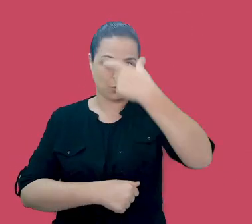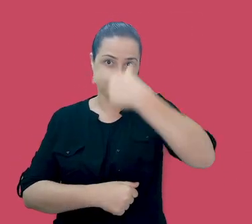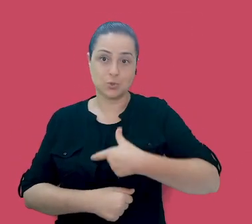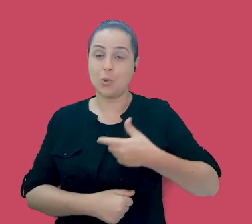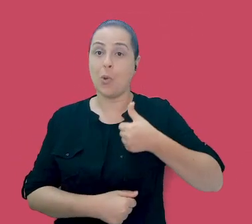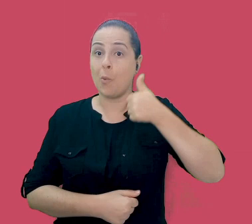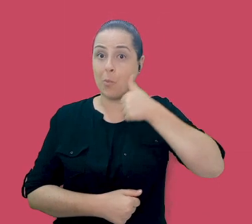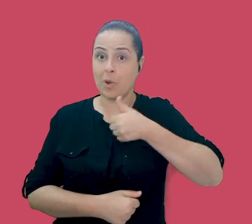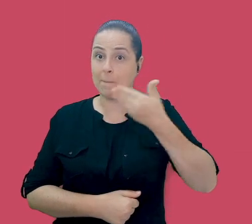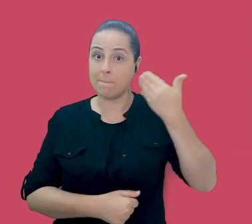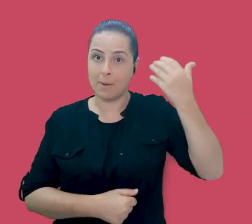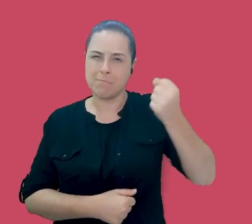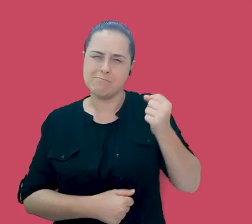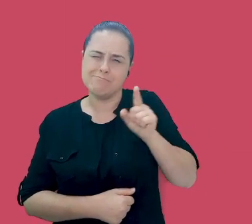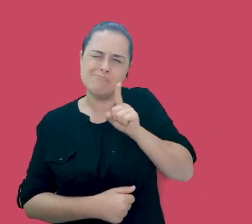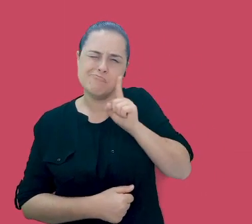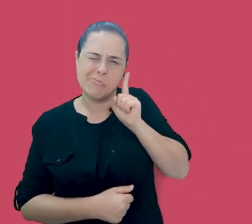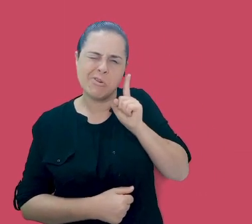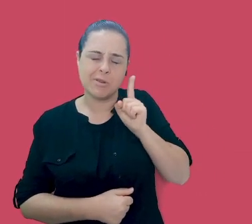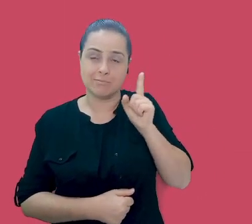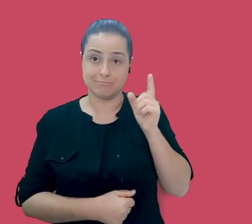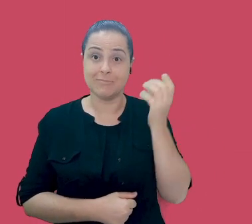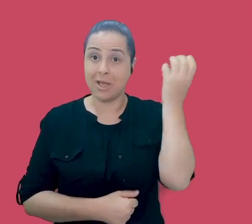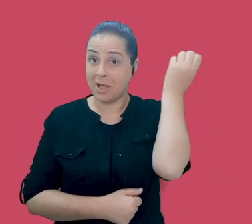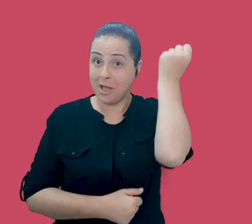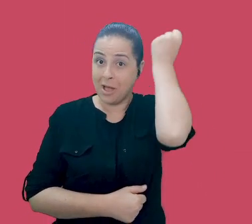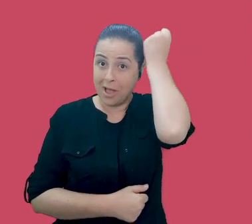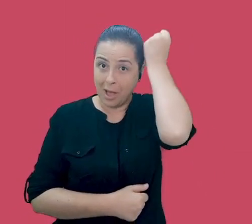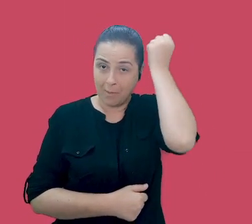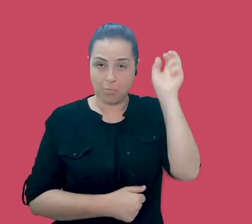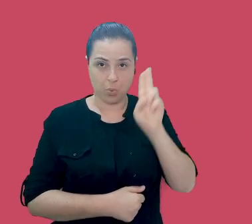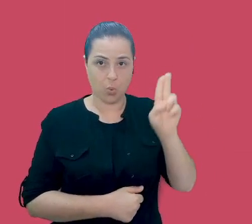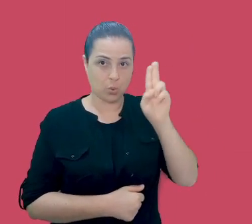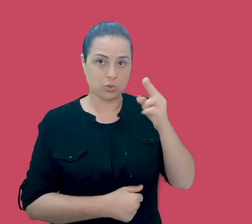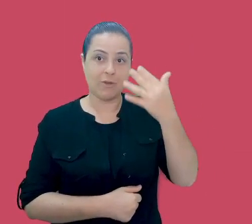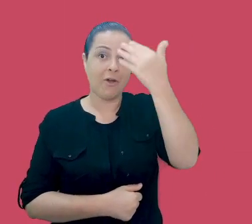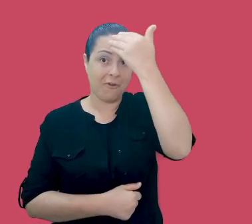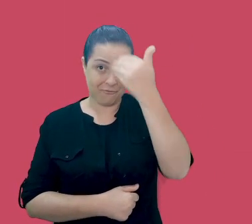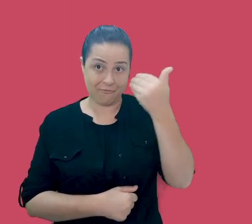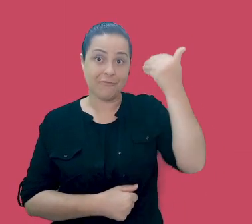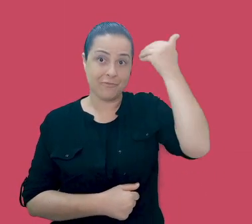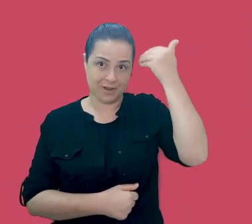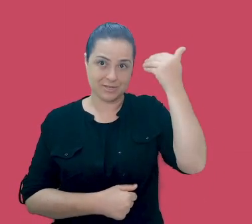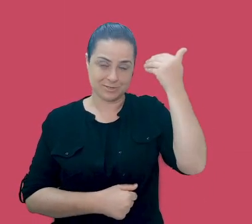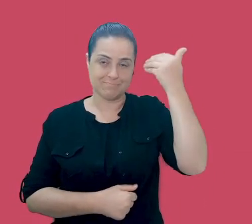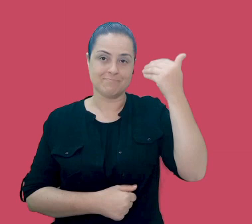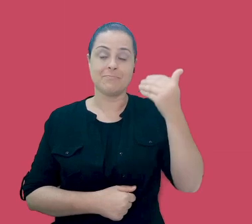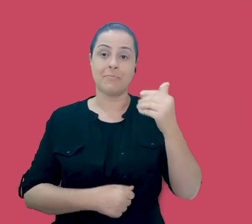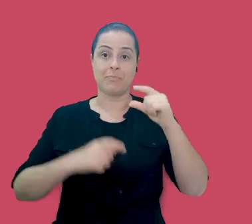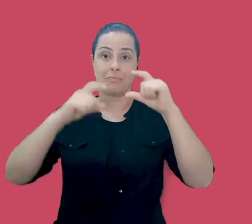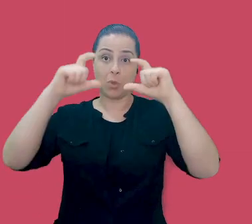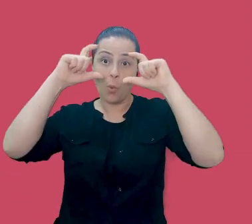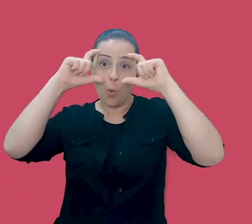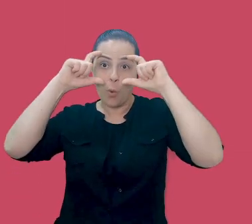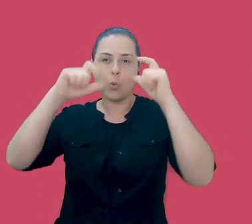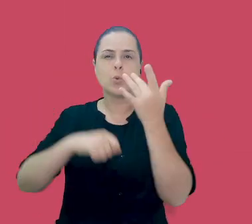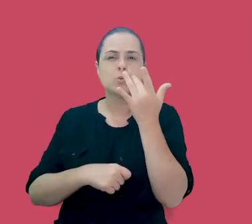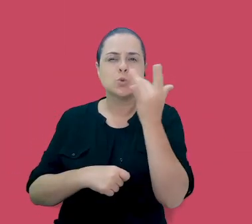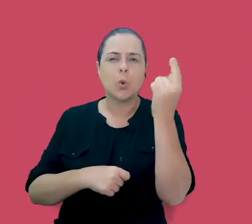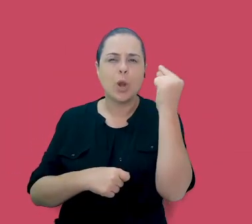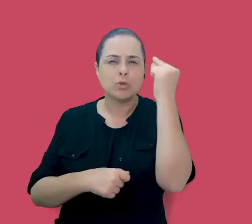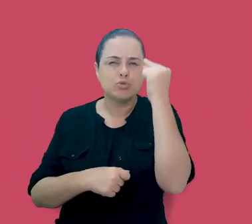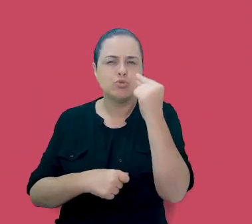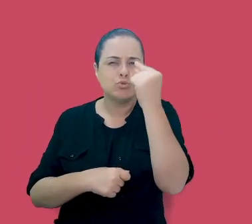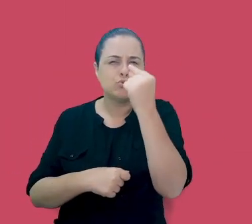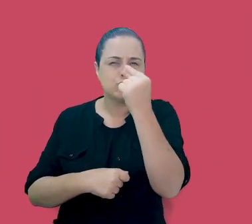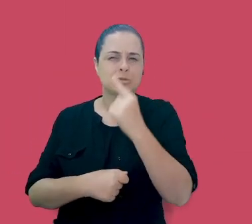pele branca, morena, de rabo de cavalo, com uma franja virada para o lado, um óculos com uns detalhezinhos dourados. O